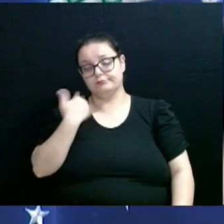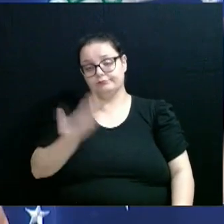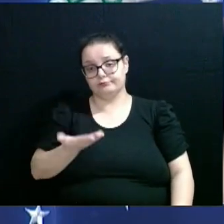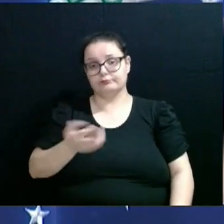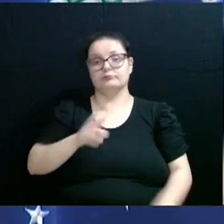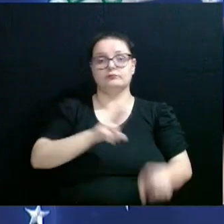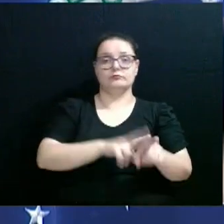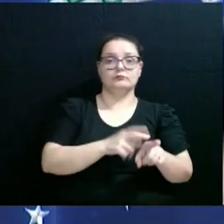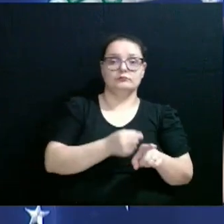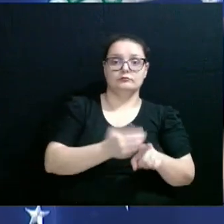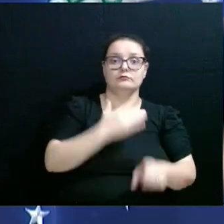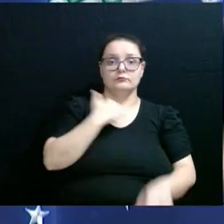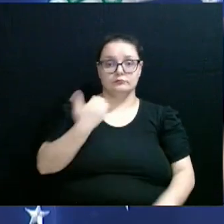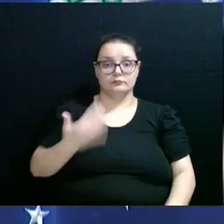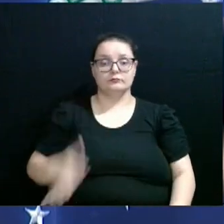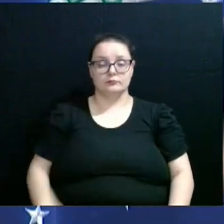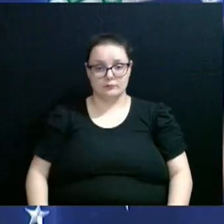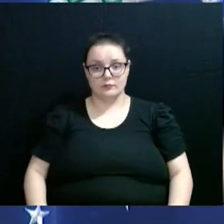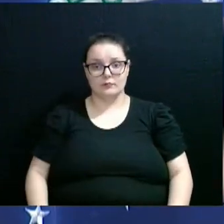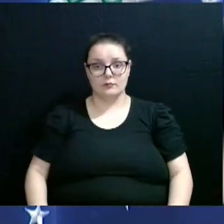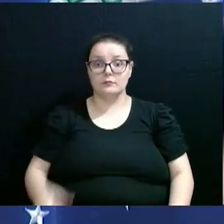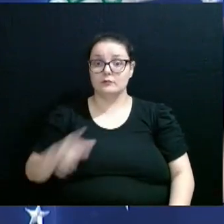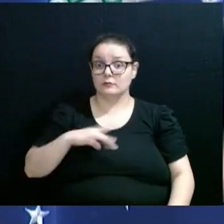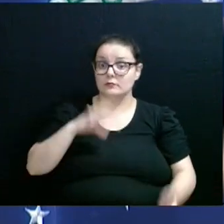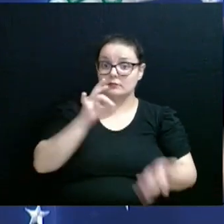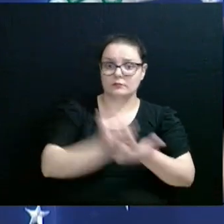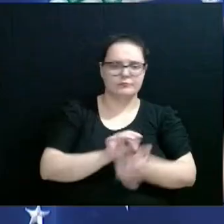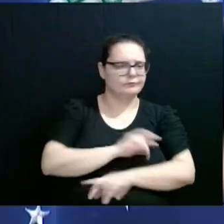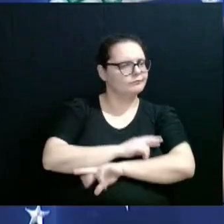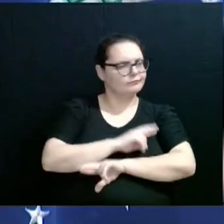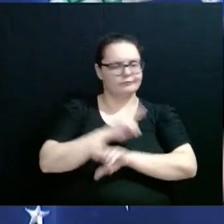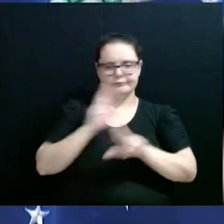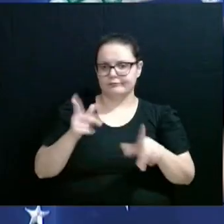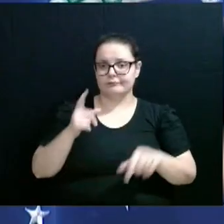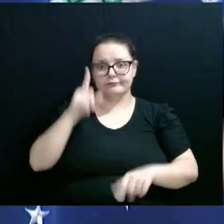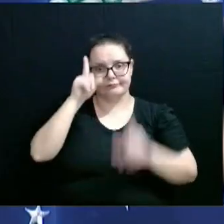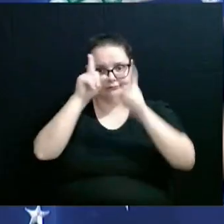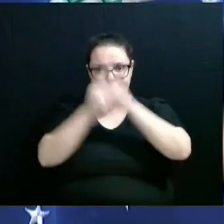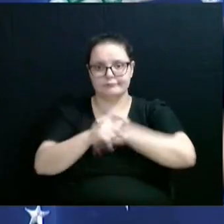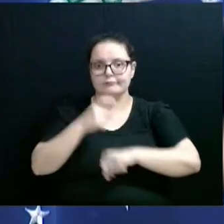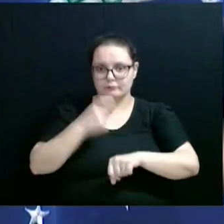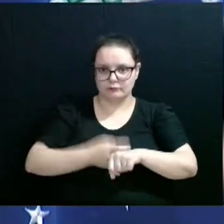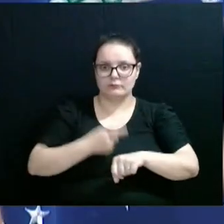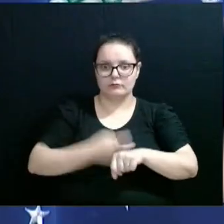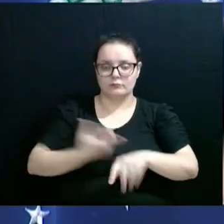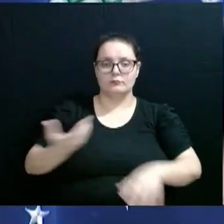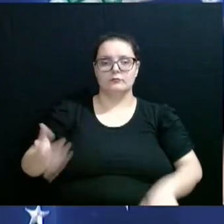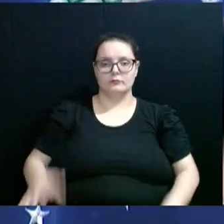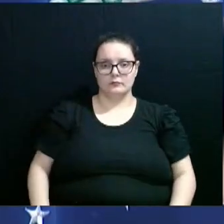Hoje nós temos uma realidade muito dura se, né,